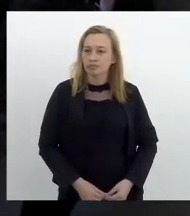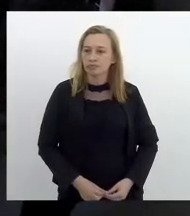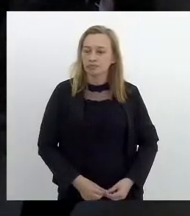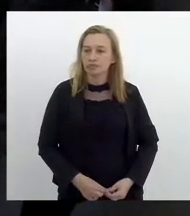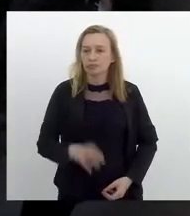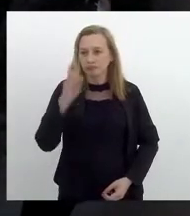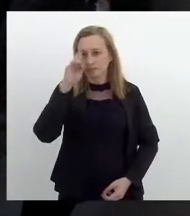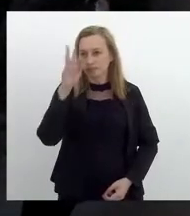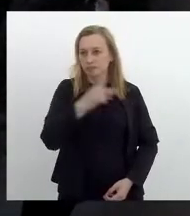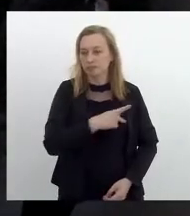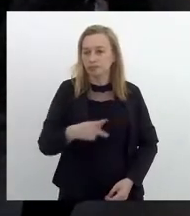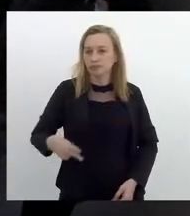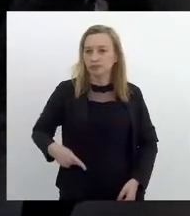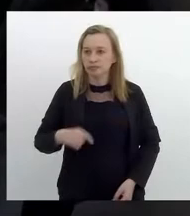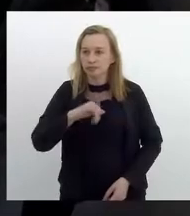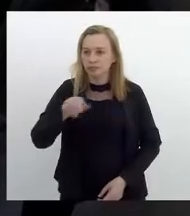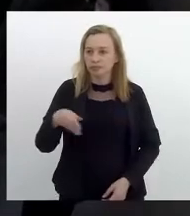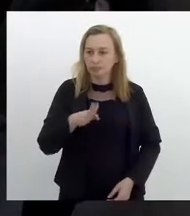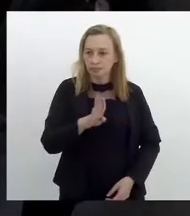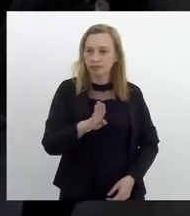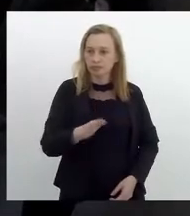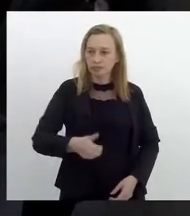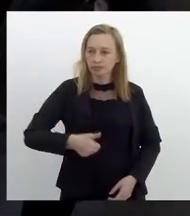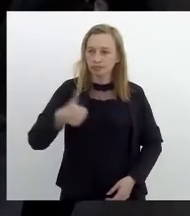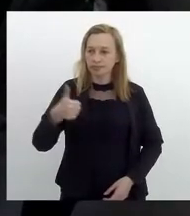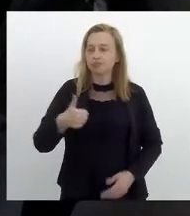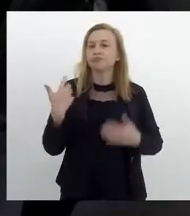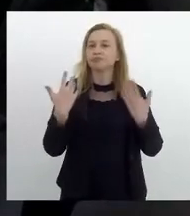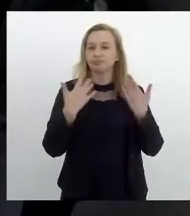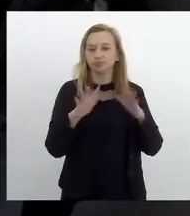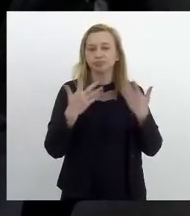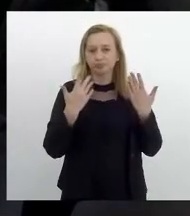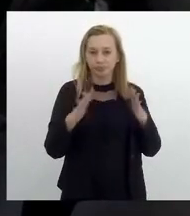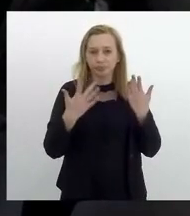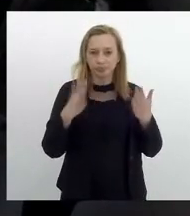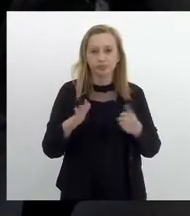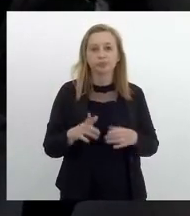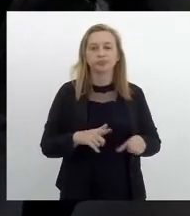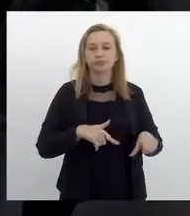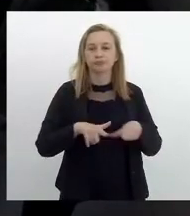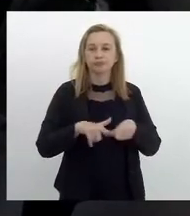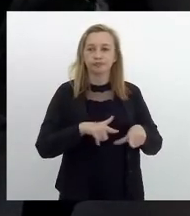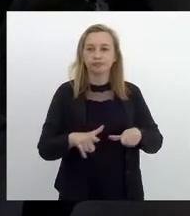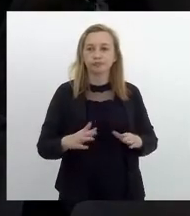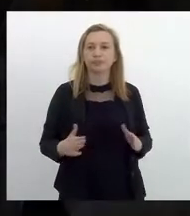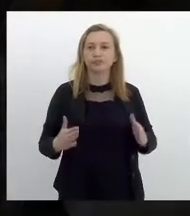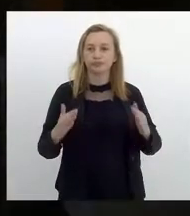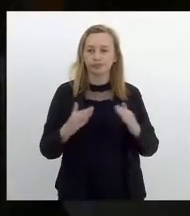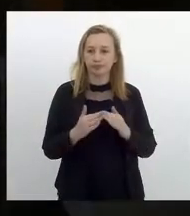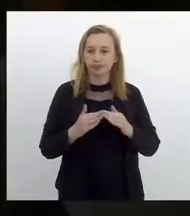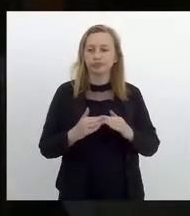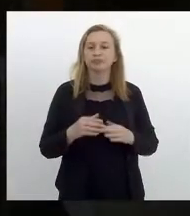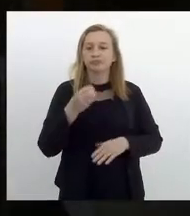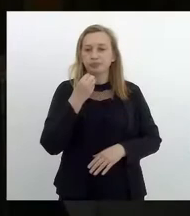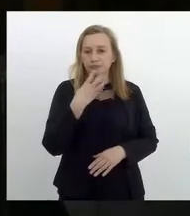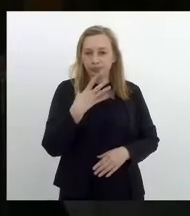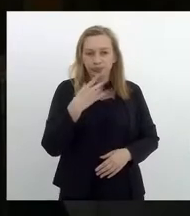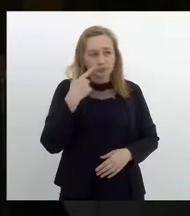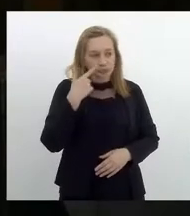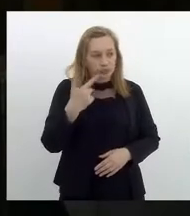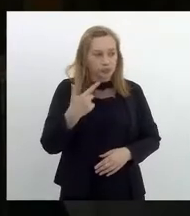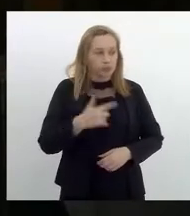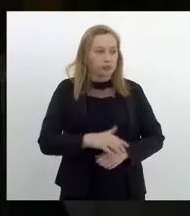Senhor presidente Jair Bittencourt, em primeiro lugar, cumprimentá-lo pelo exercício aqui da presidência. Sempre bom